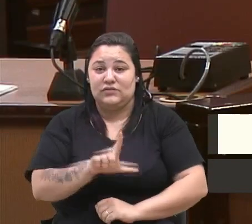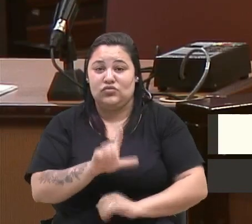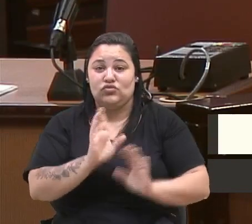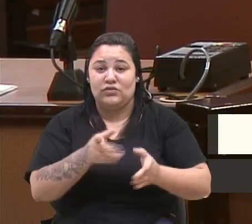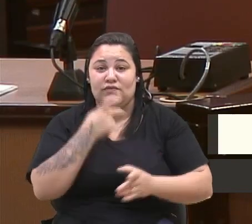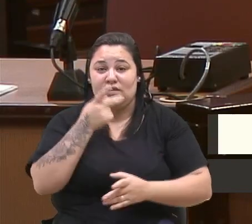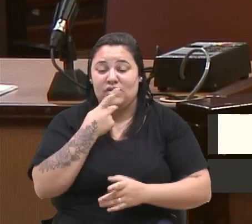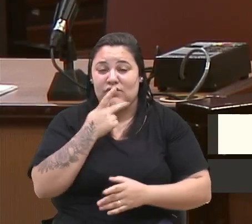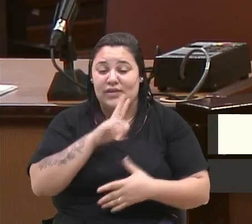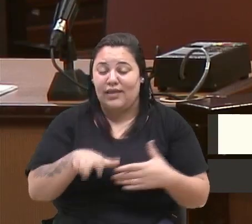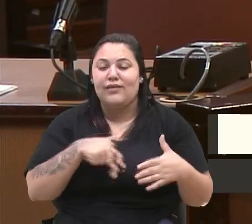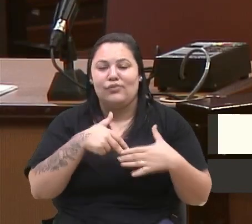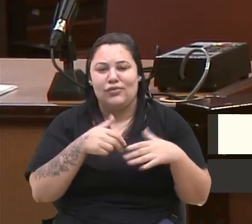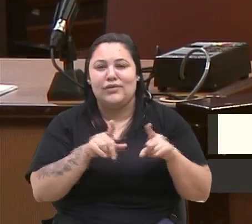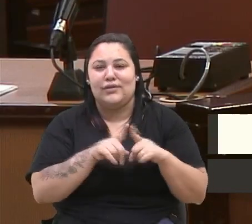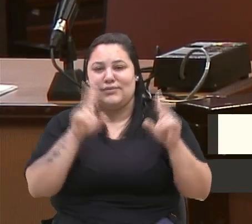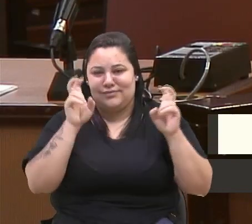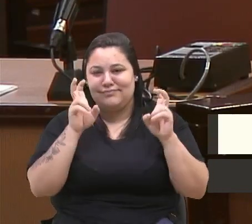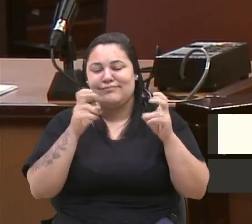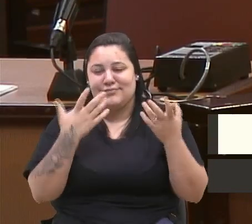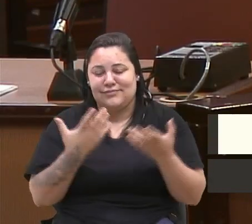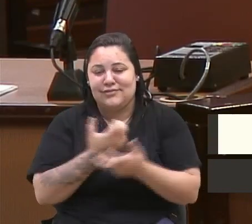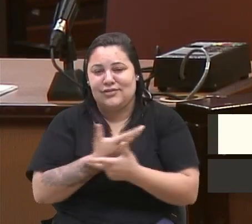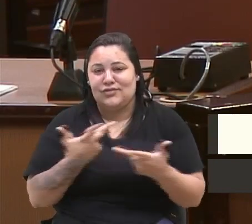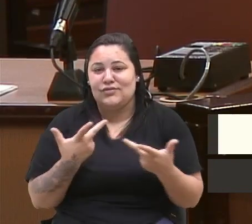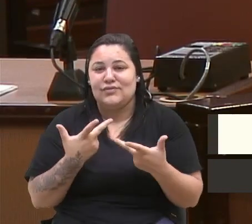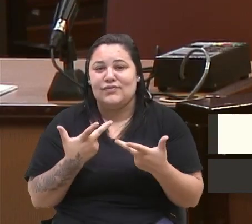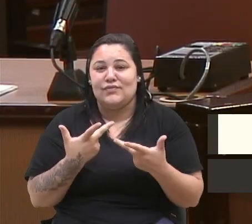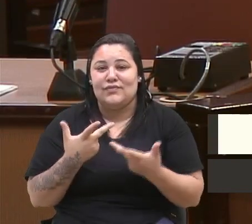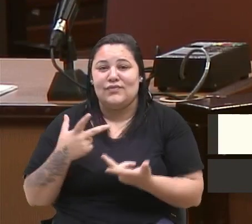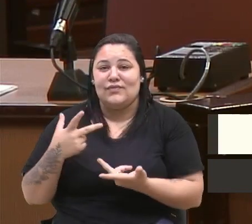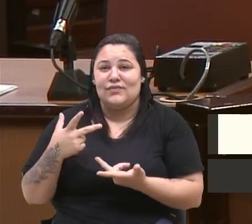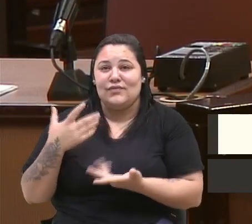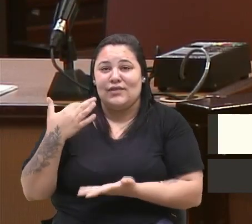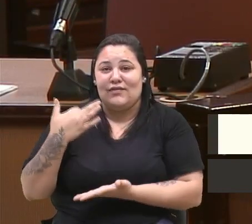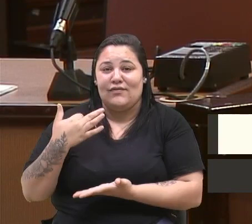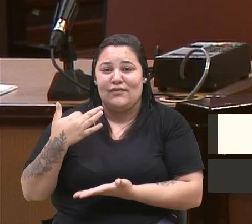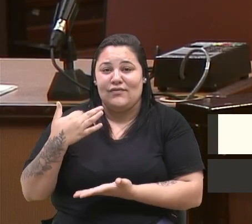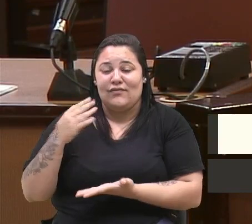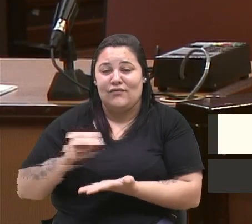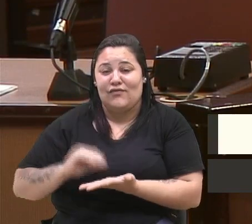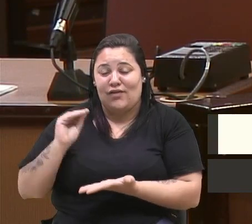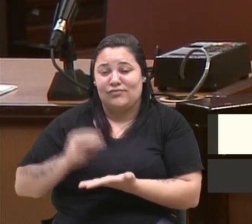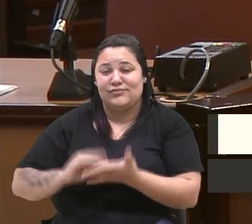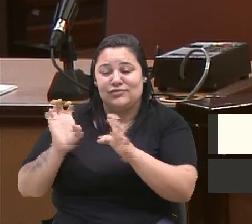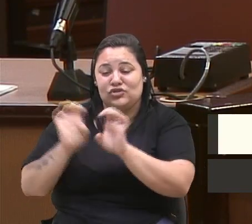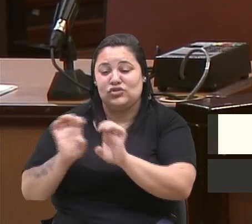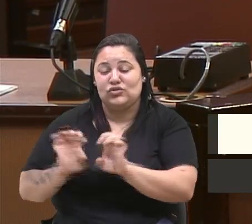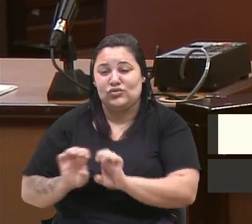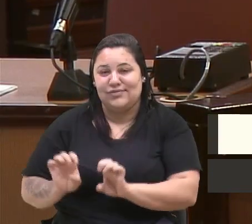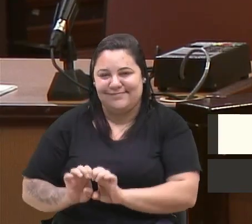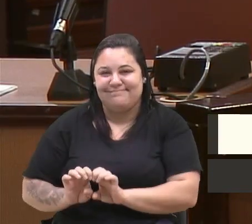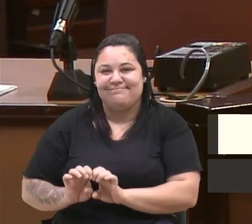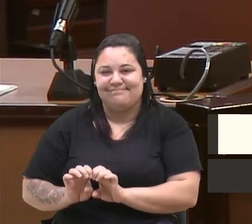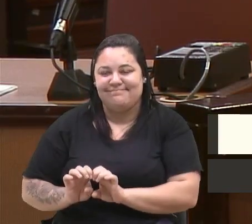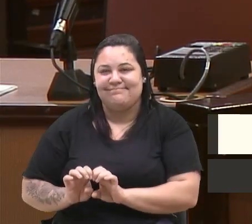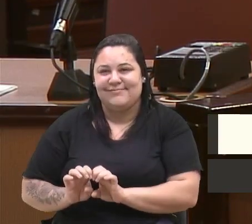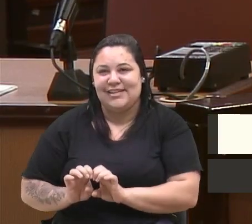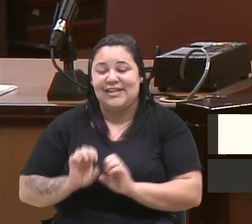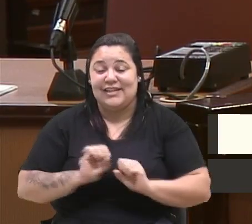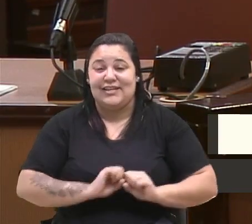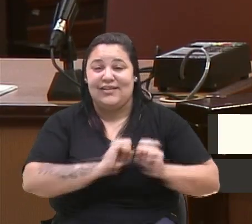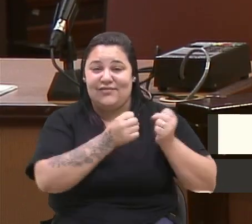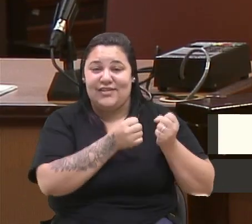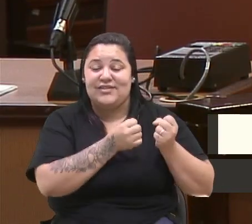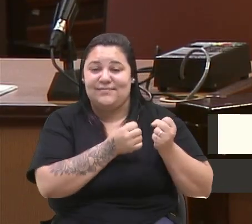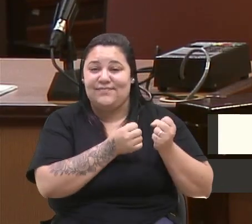tribuna, inclusive, sobre esse assunto, da falta de estrutura da nossa Defesa Civil aqui em Caxias do Sul. É um absurdo nós